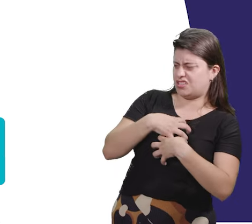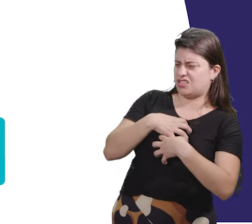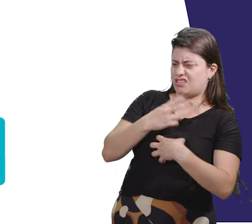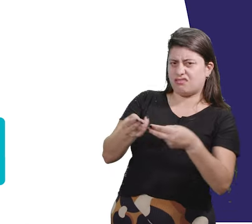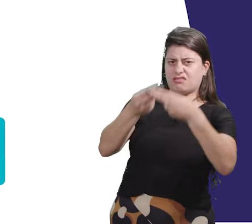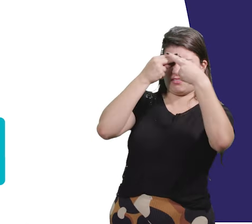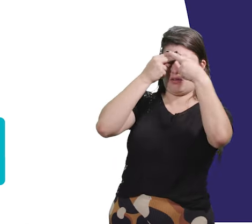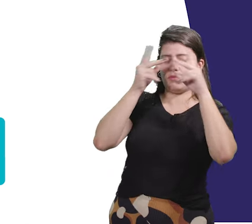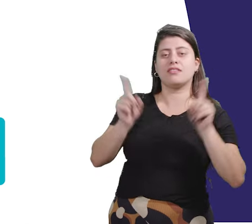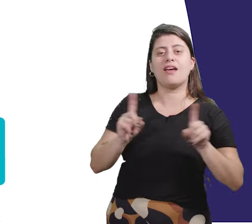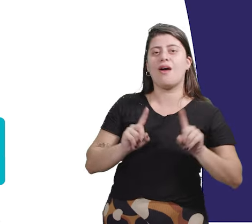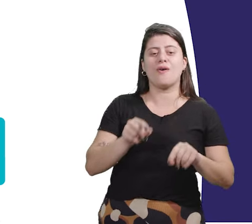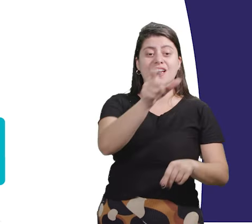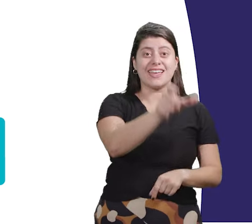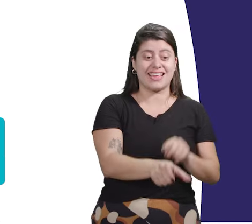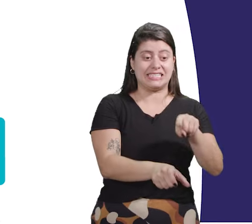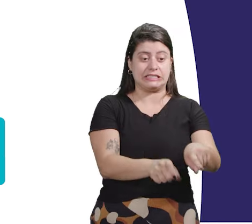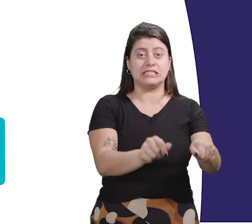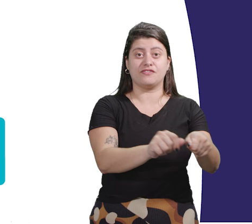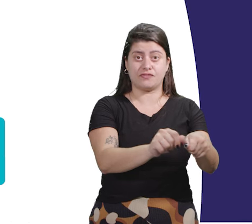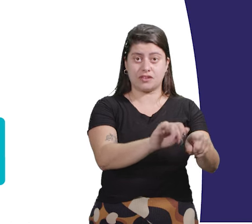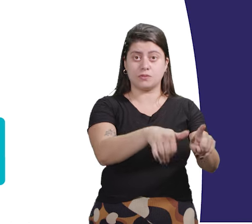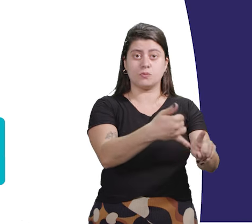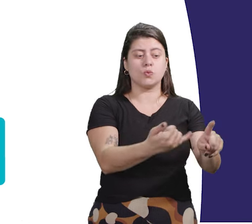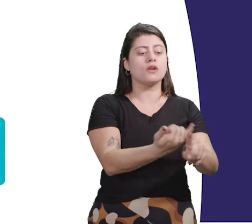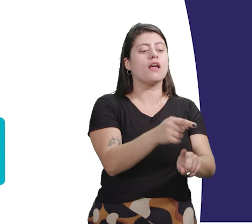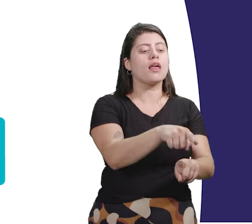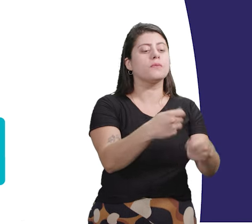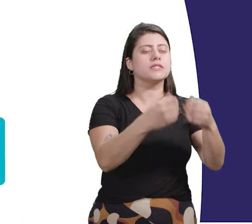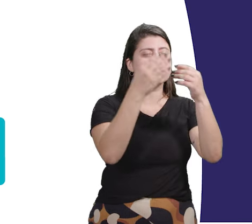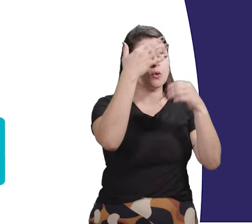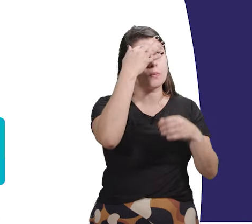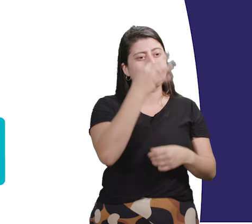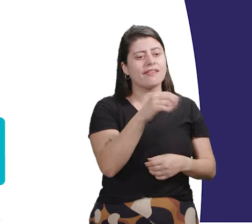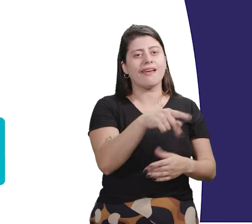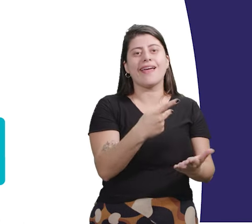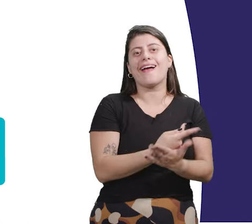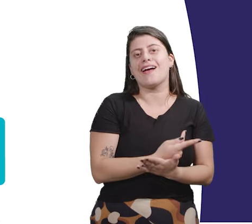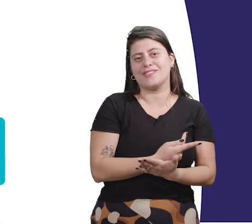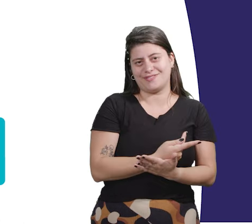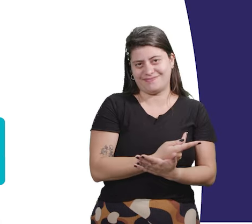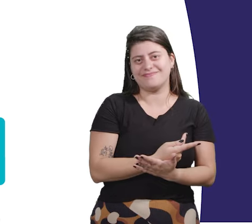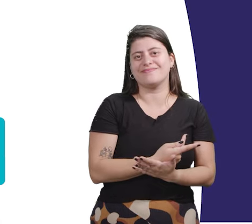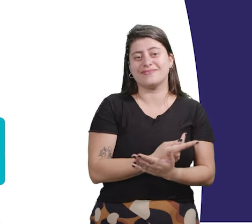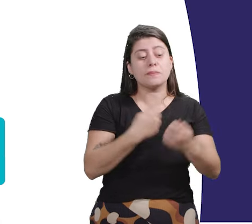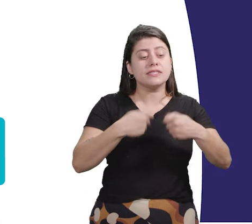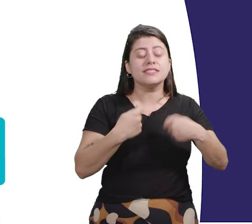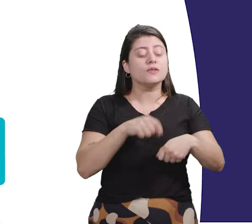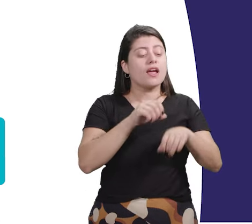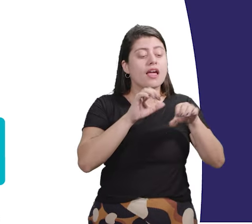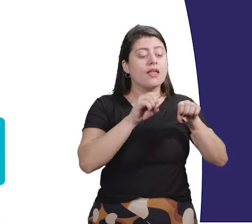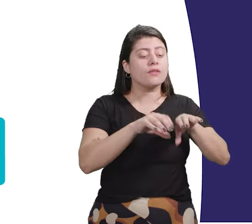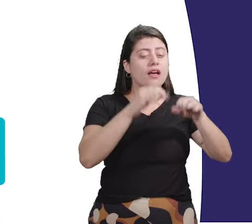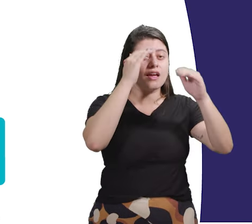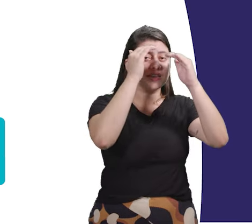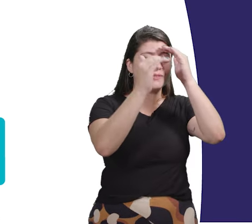por exemplo. Elas precisam entender também que aquilo é errado, nada mais do que uma educação pautada no respeito, para que elas também